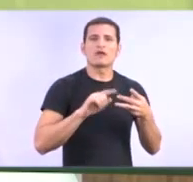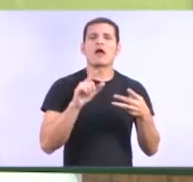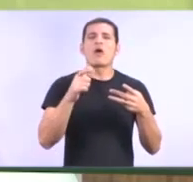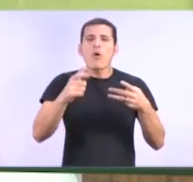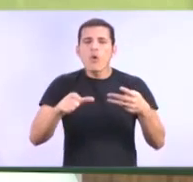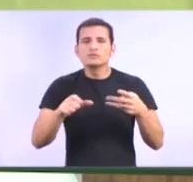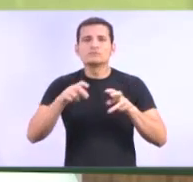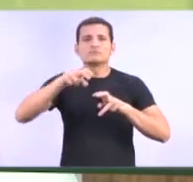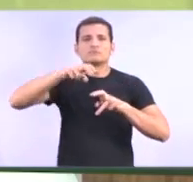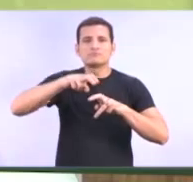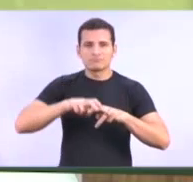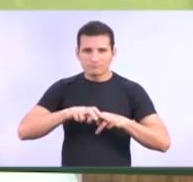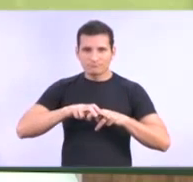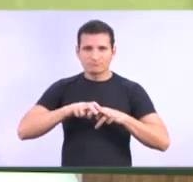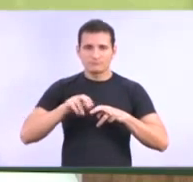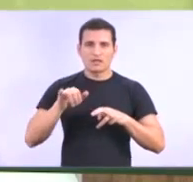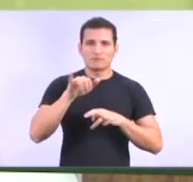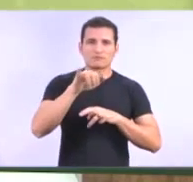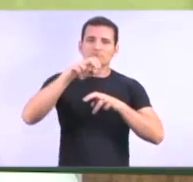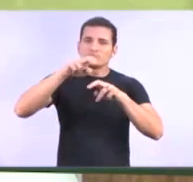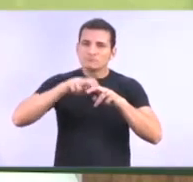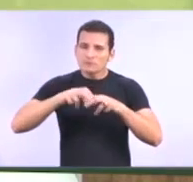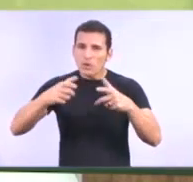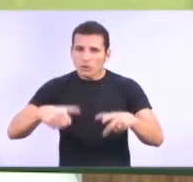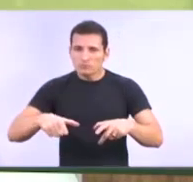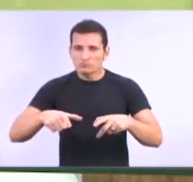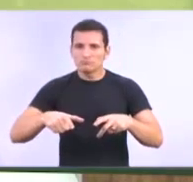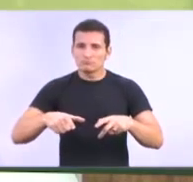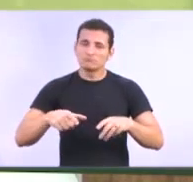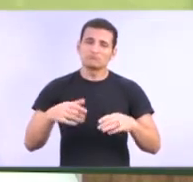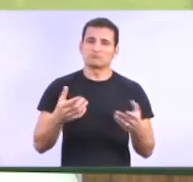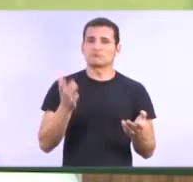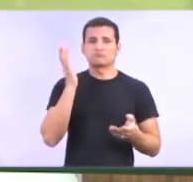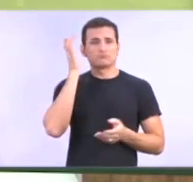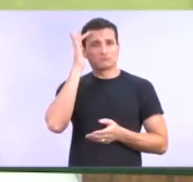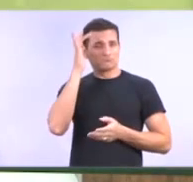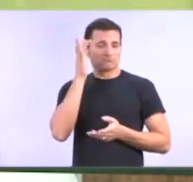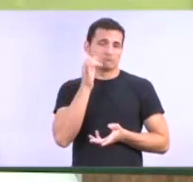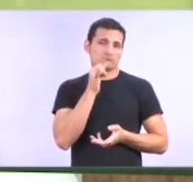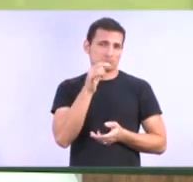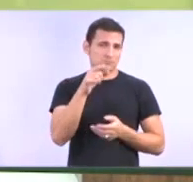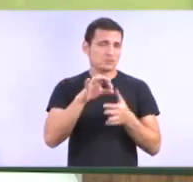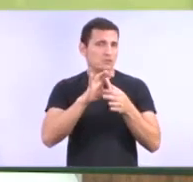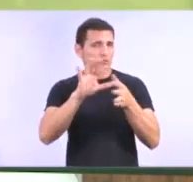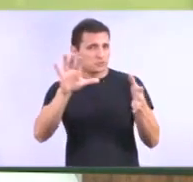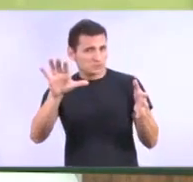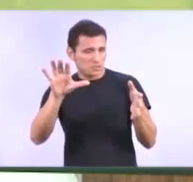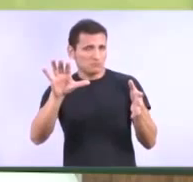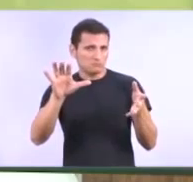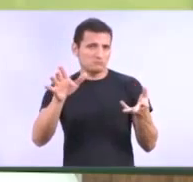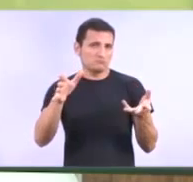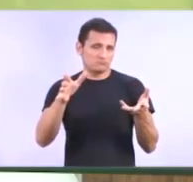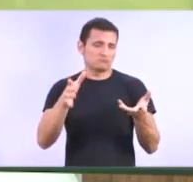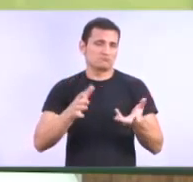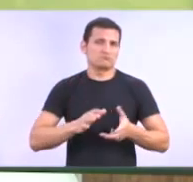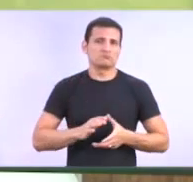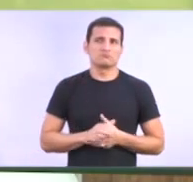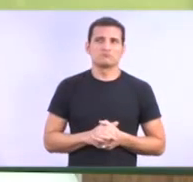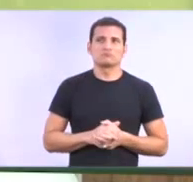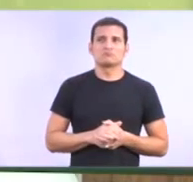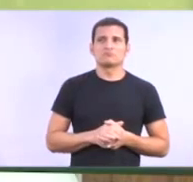classe? Bom, não sei. Se você estiver autorizado, você vai para a primeira classe. Se não, você vai lá para a